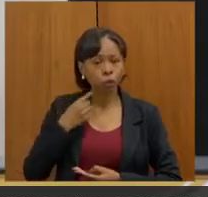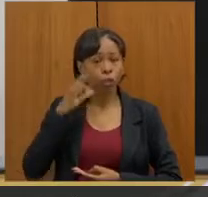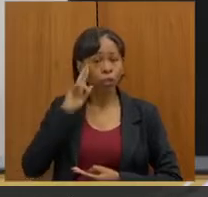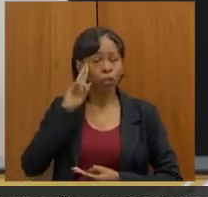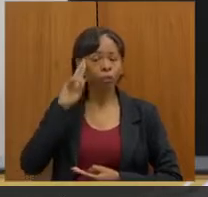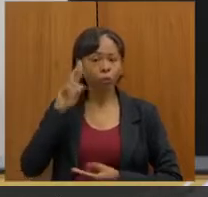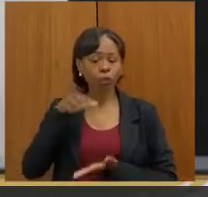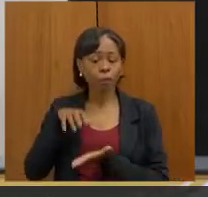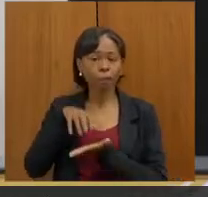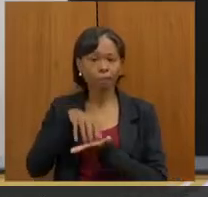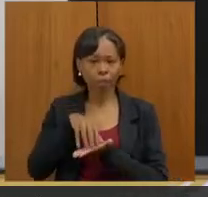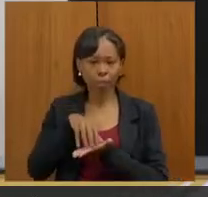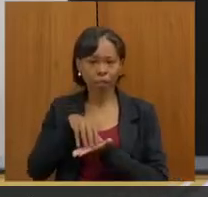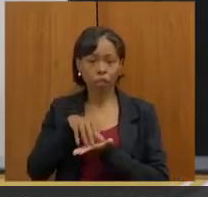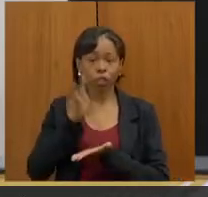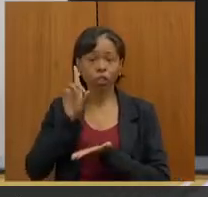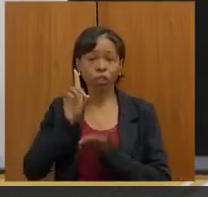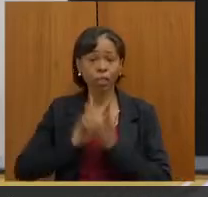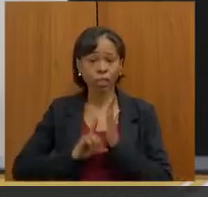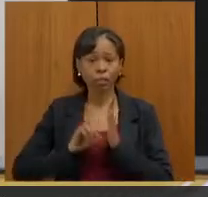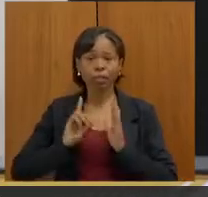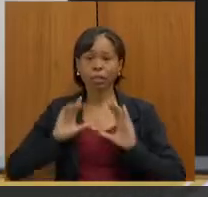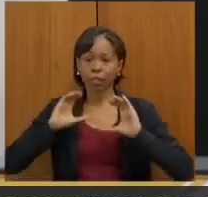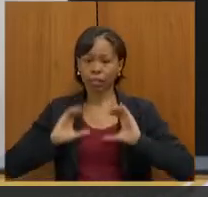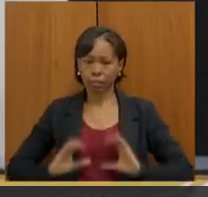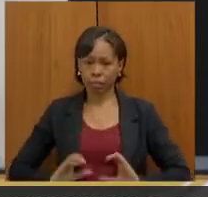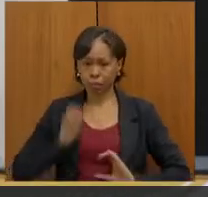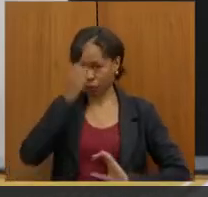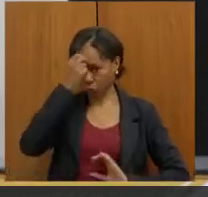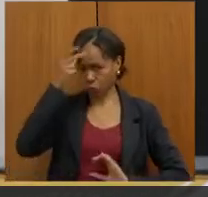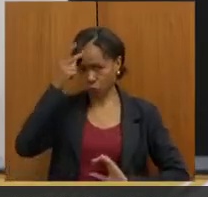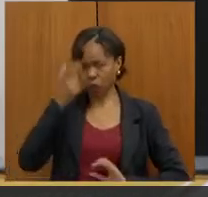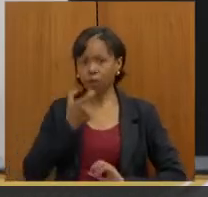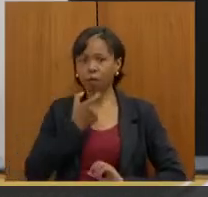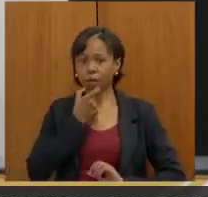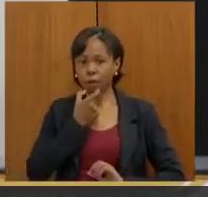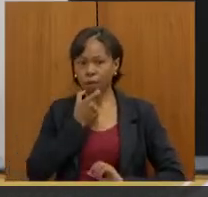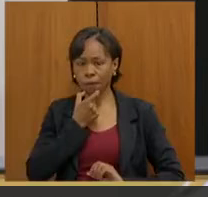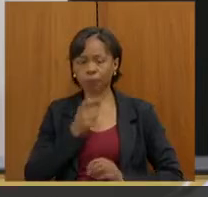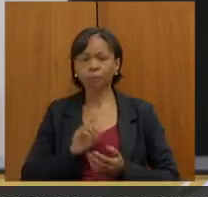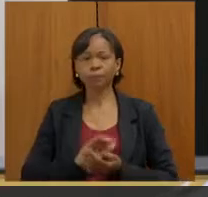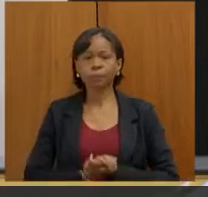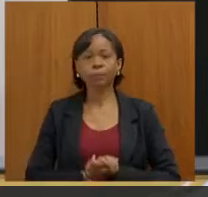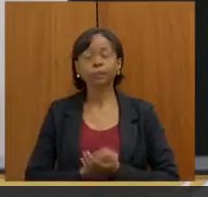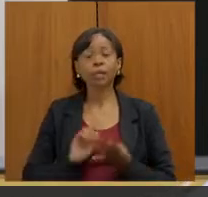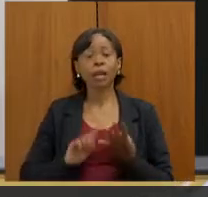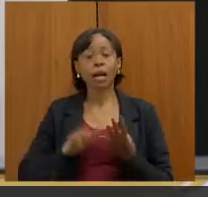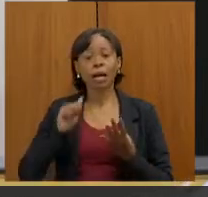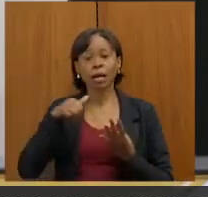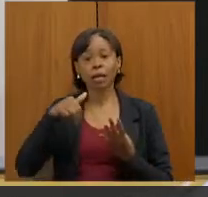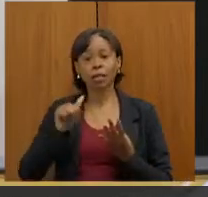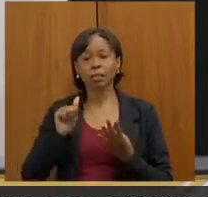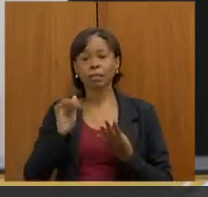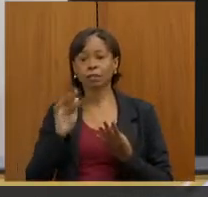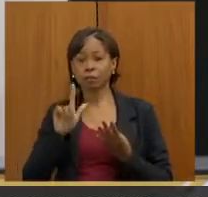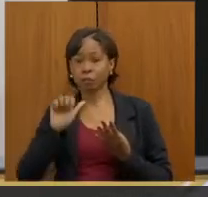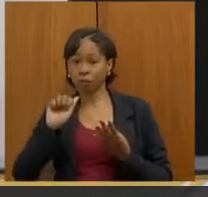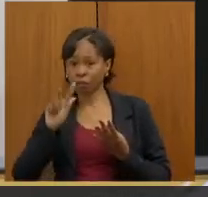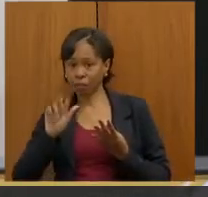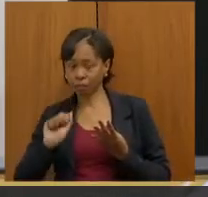e na Prefeitura Municipal de Nova Lima Dra Ana Flávia Soares Diniz defensora pública do Estado de Minas